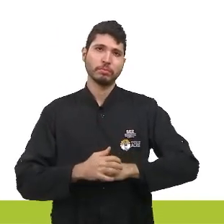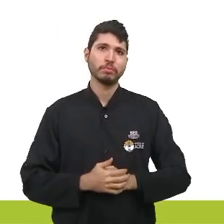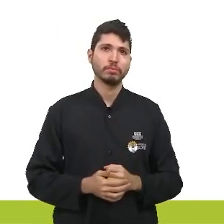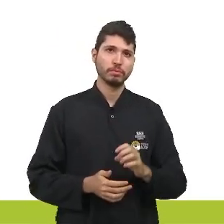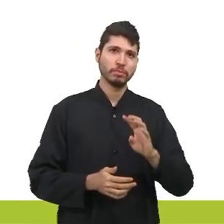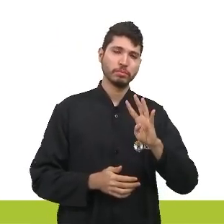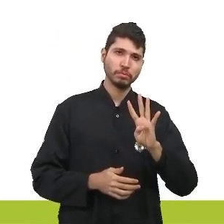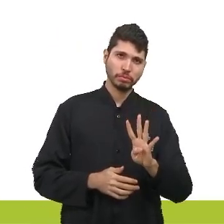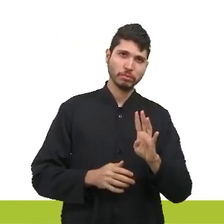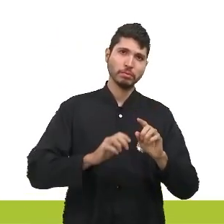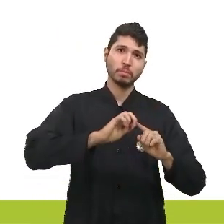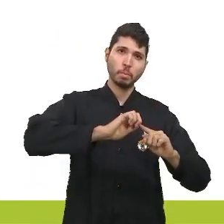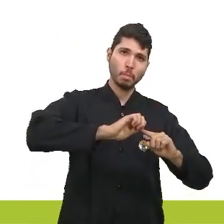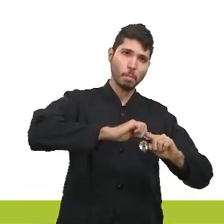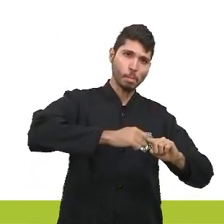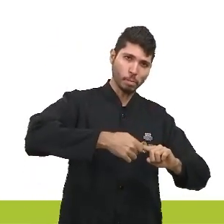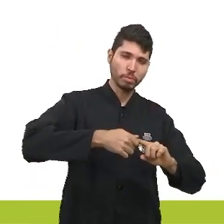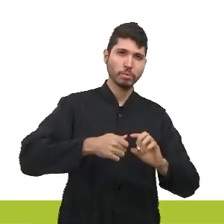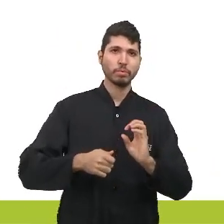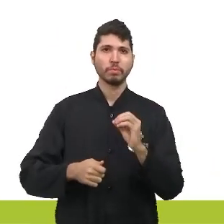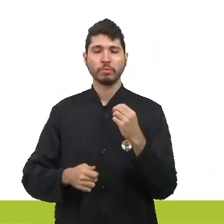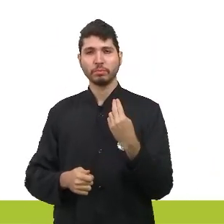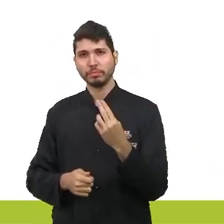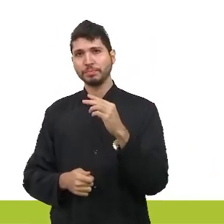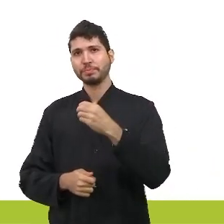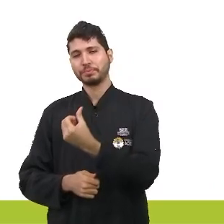Então, essa probabilidade pode ser calculada da seguinte maneira.